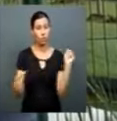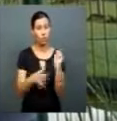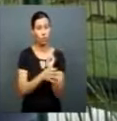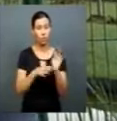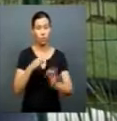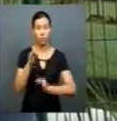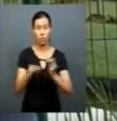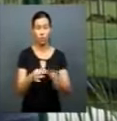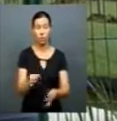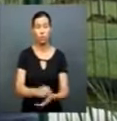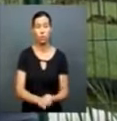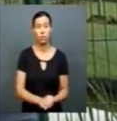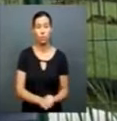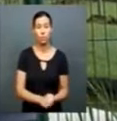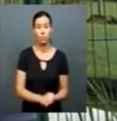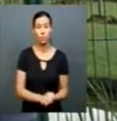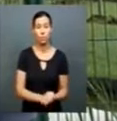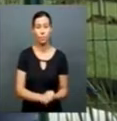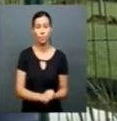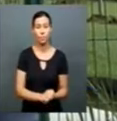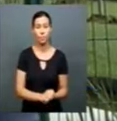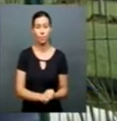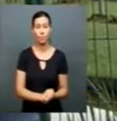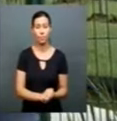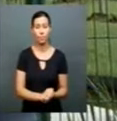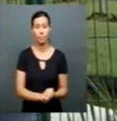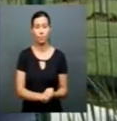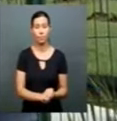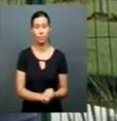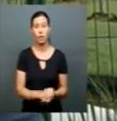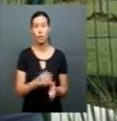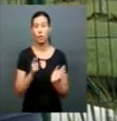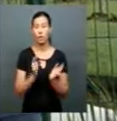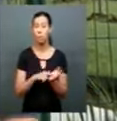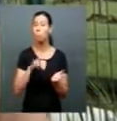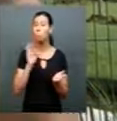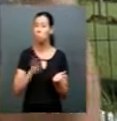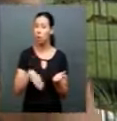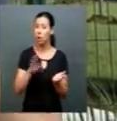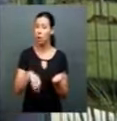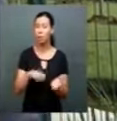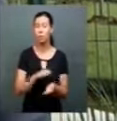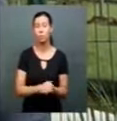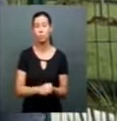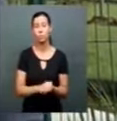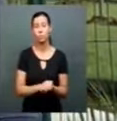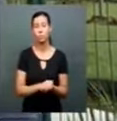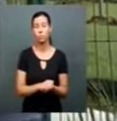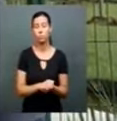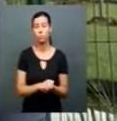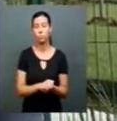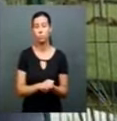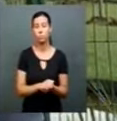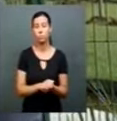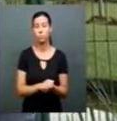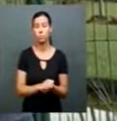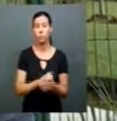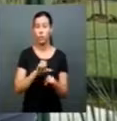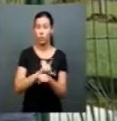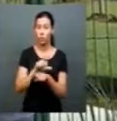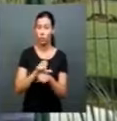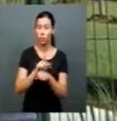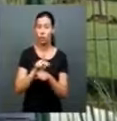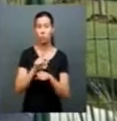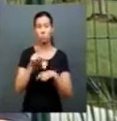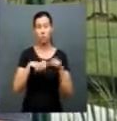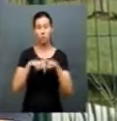câmera, uma câmera que a gente utiliza de baixo custo, que custa em torno de R$250, que você compra ela em qualquer loja de produtos,